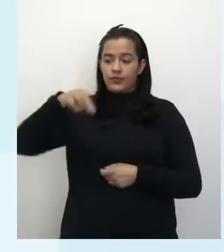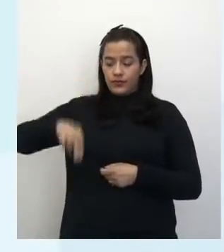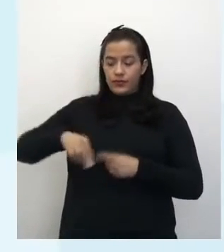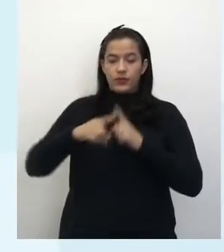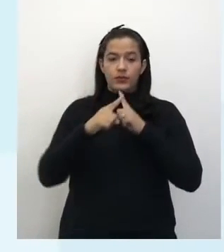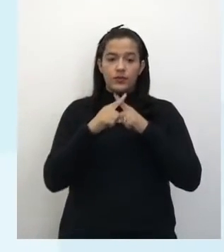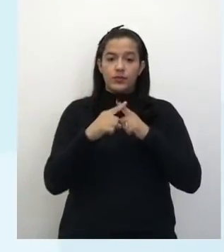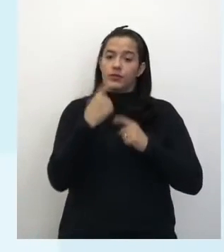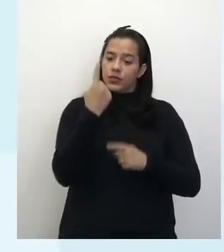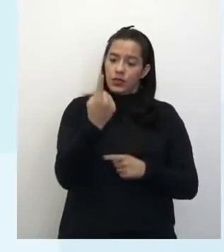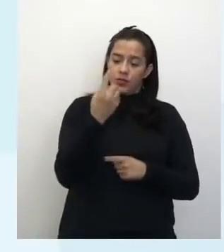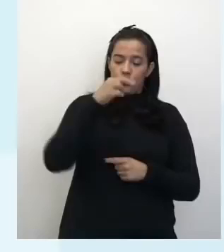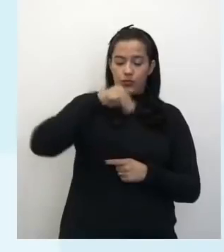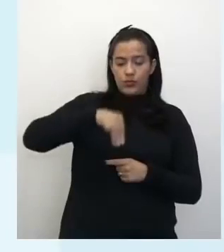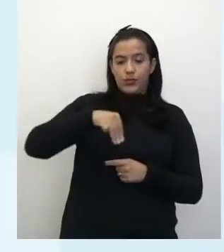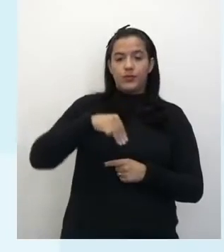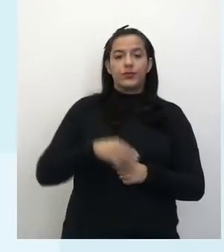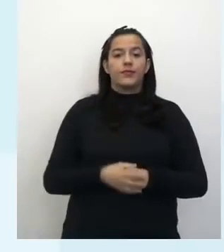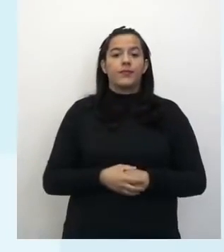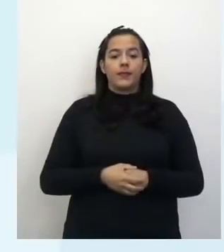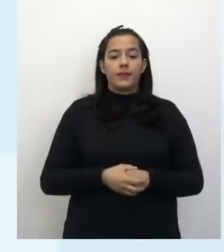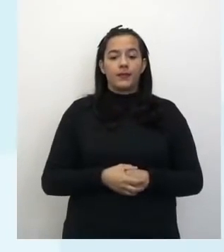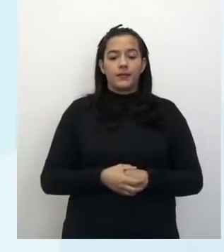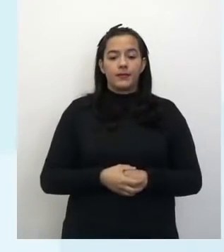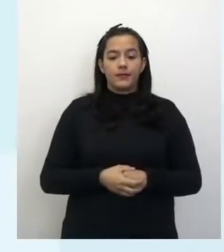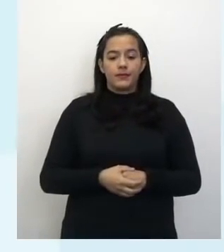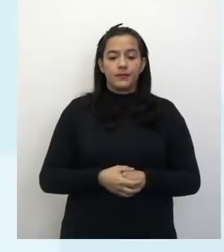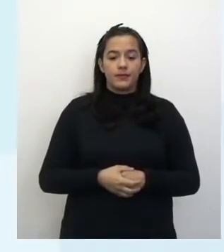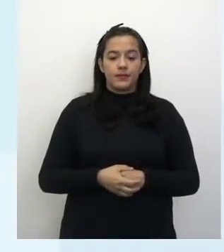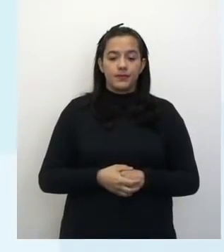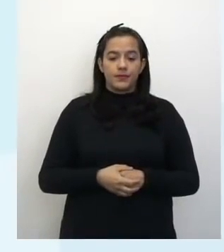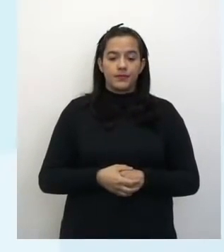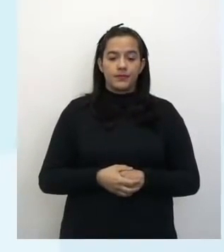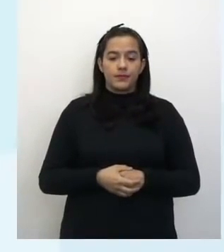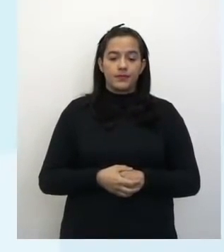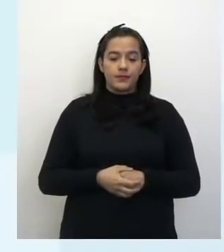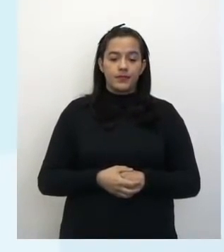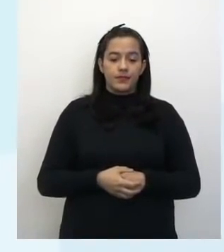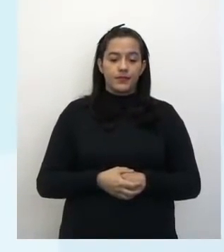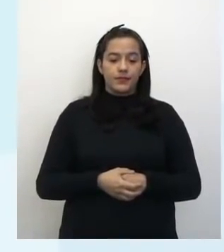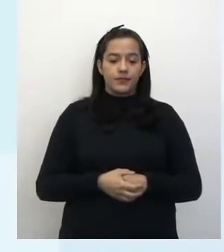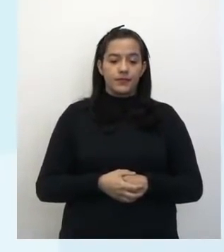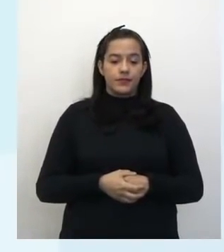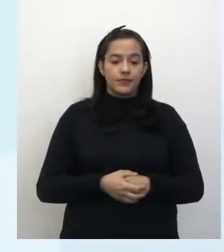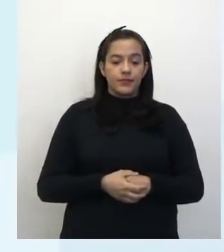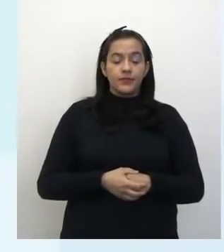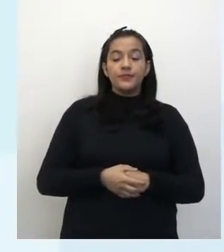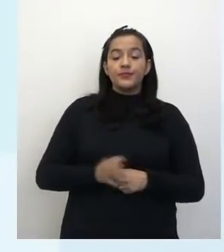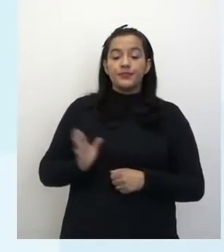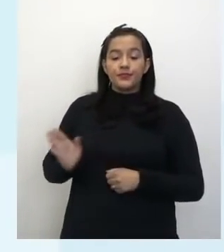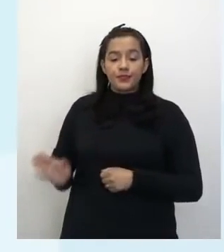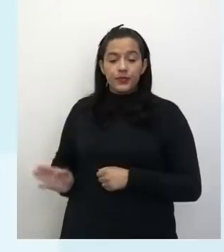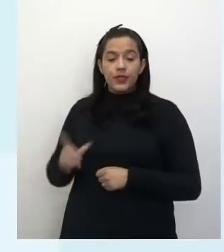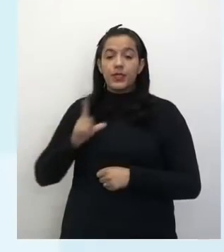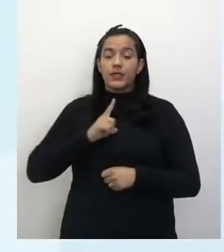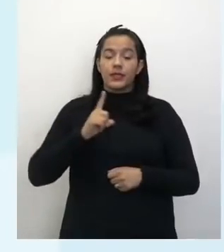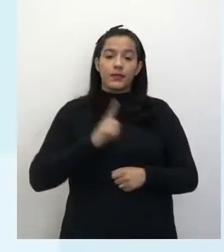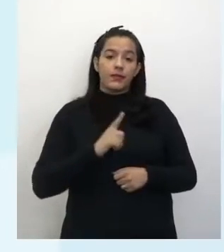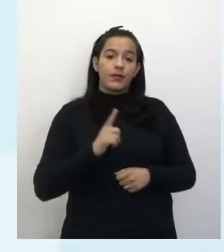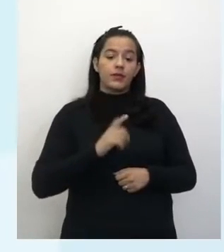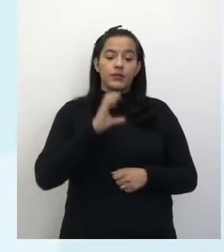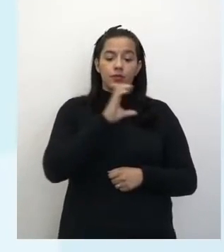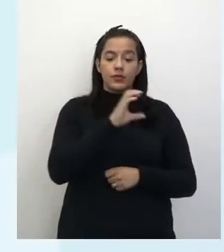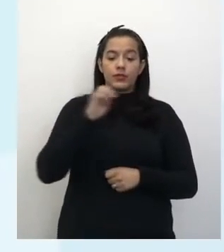1 metro vezes metro, 1 metro quadrado. Muito bem. E aí nós temos o